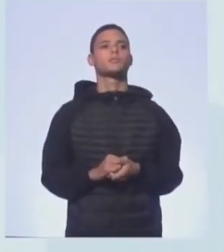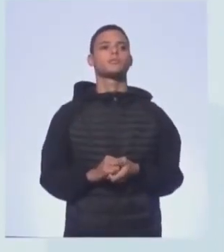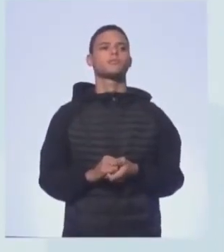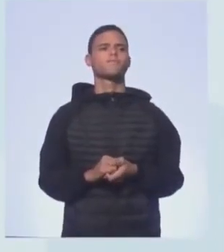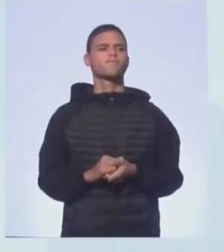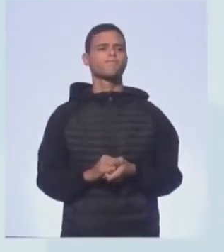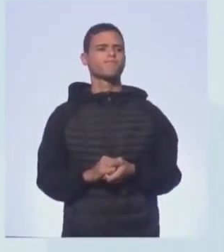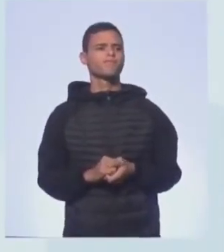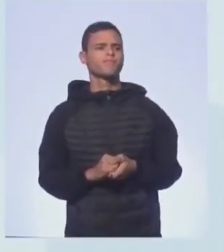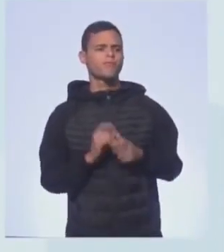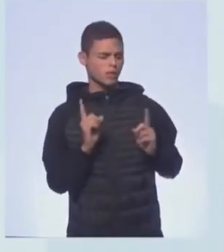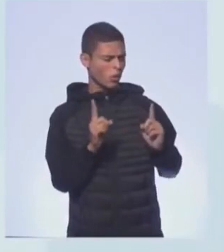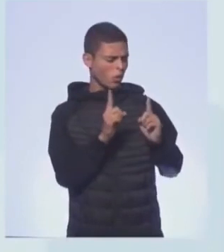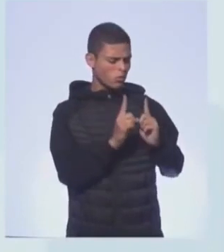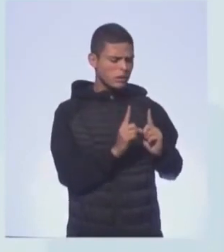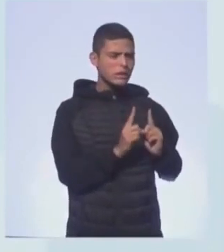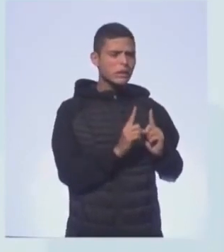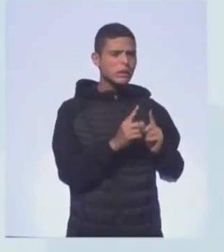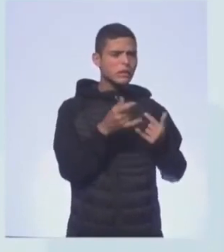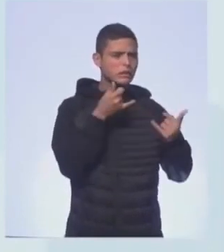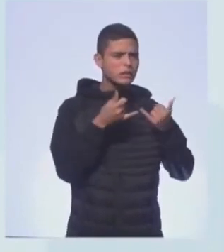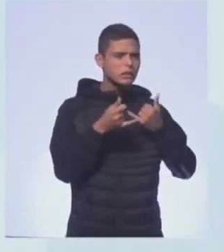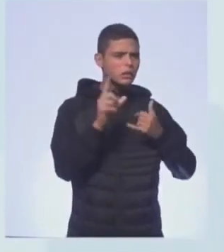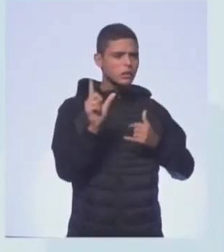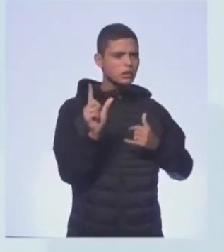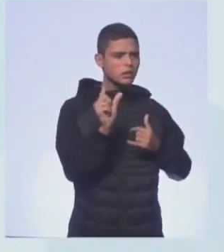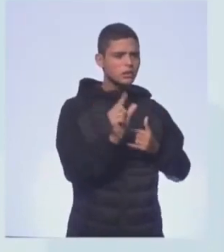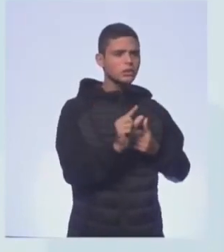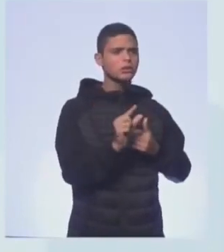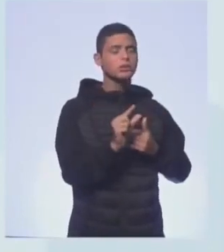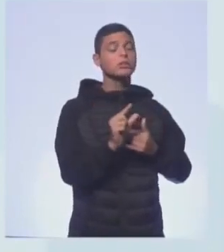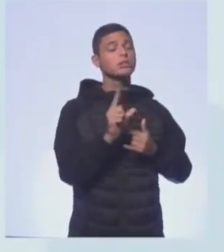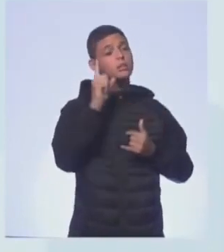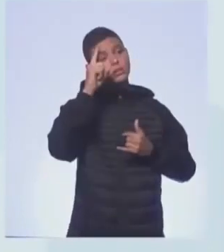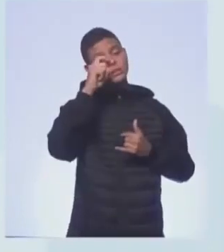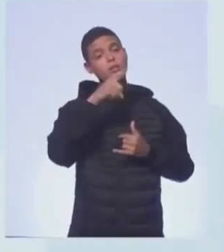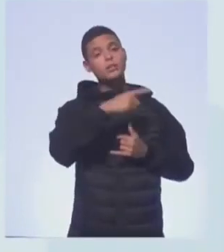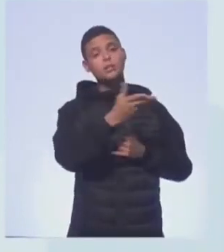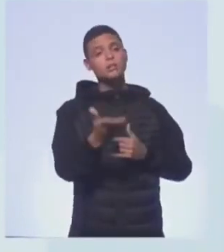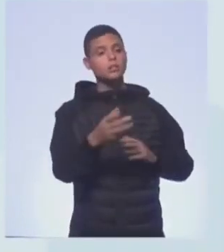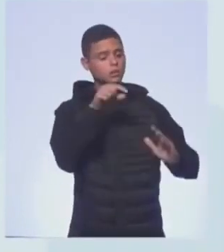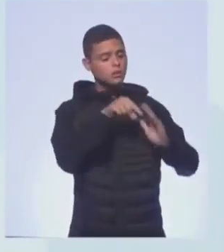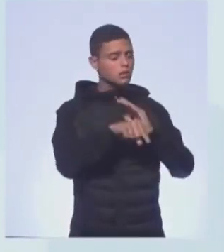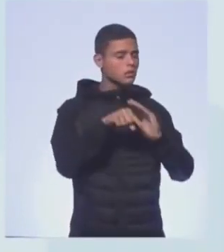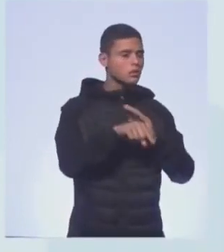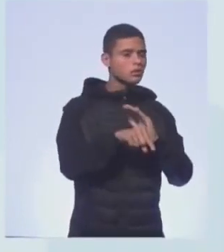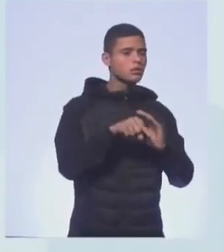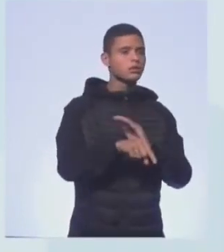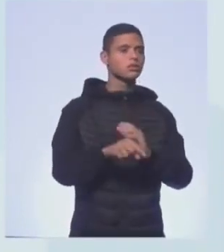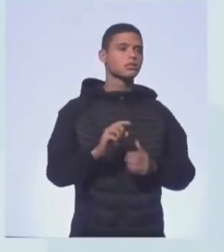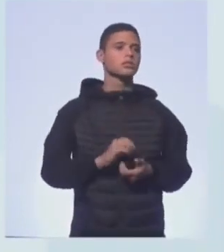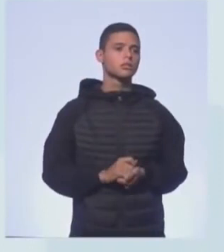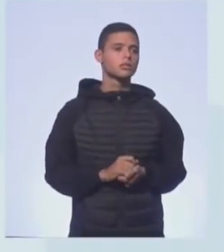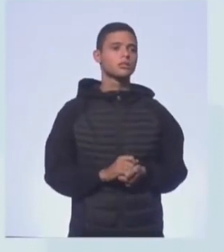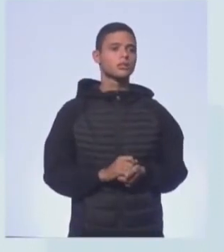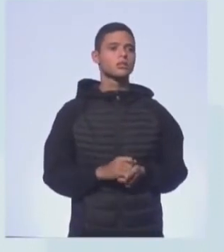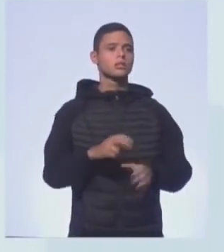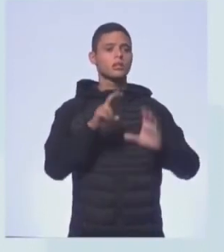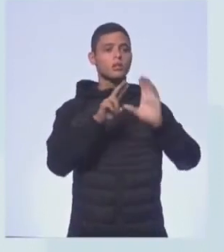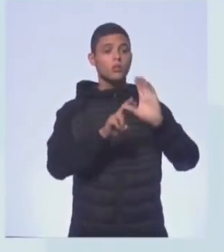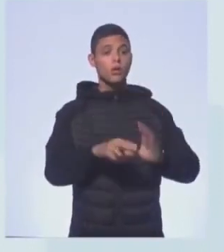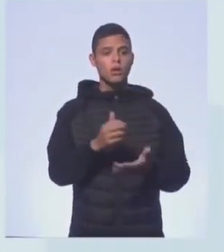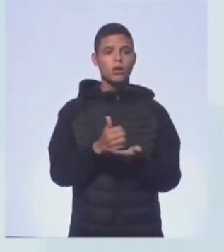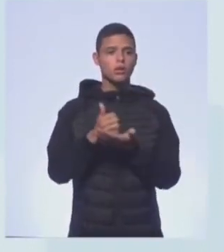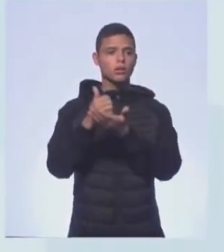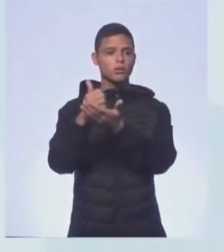que fala, restrito a uma informação só, né? Isso é tendencioso que a gente fala, né? Então você vai ler mais, você vai ser mais plural. Fontes de